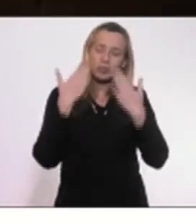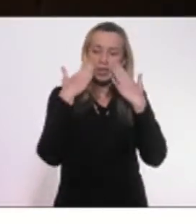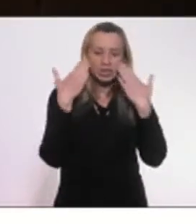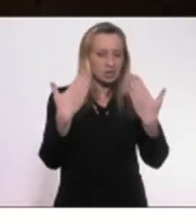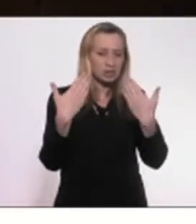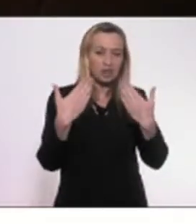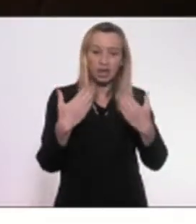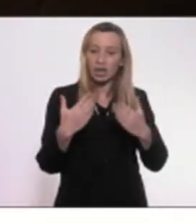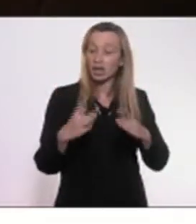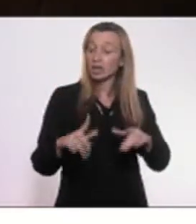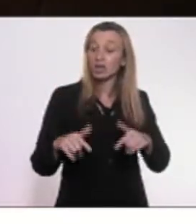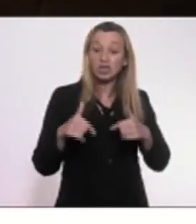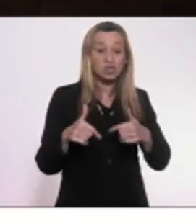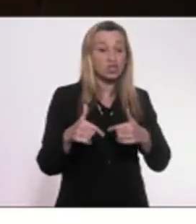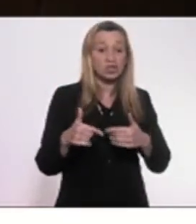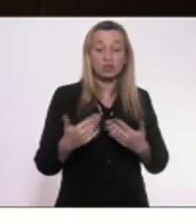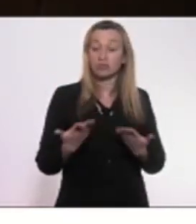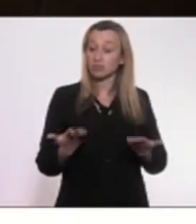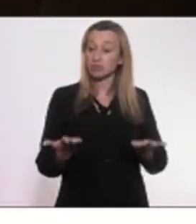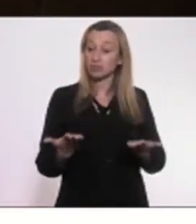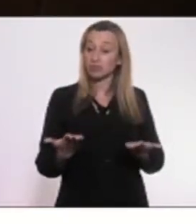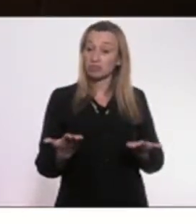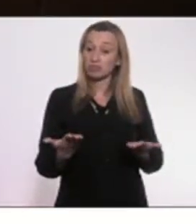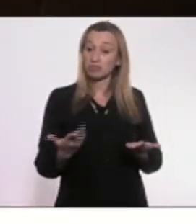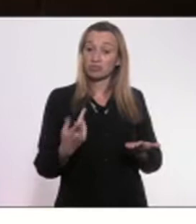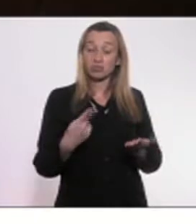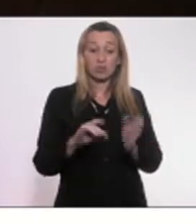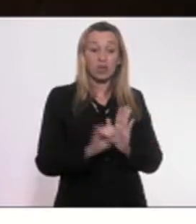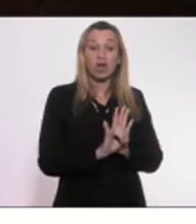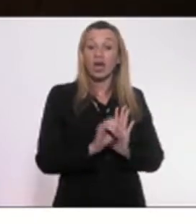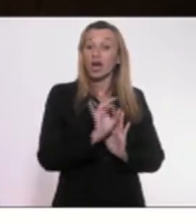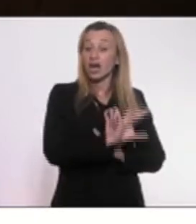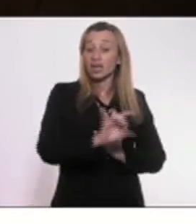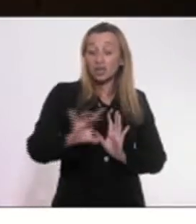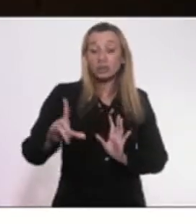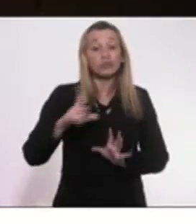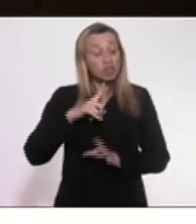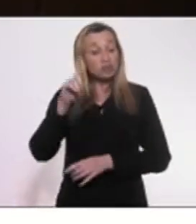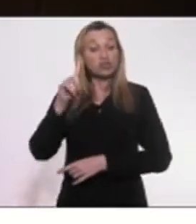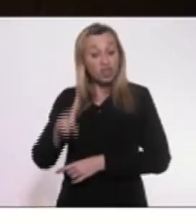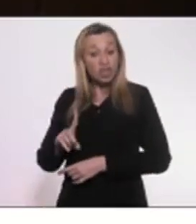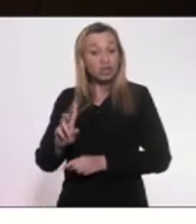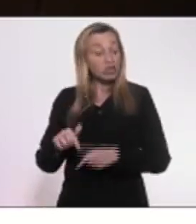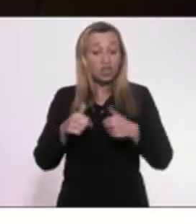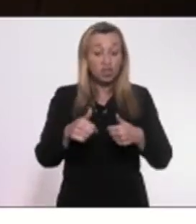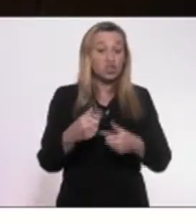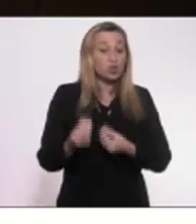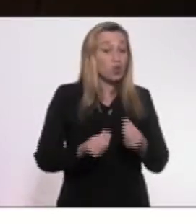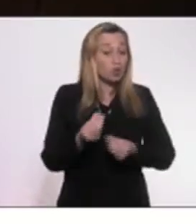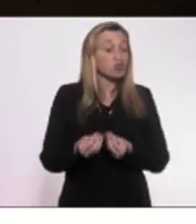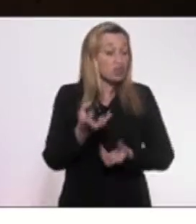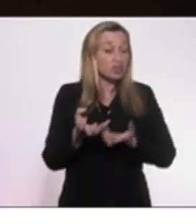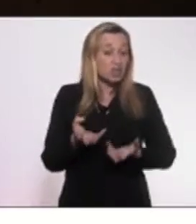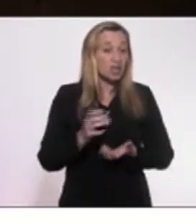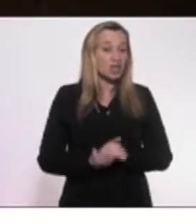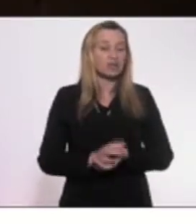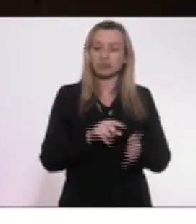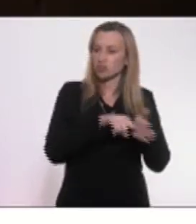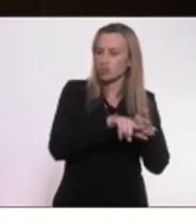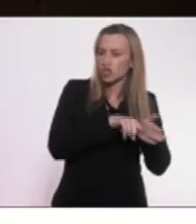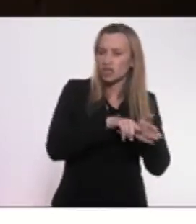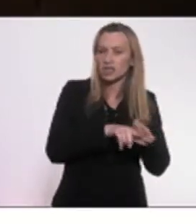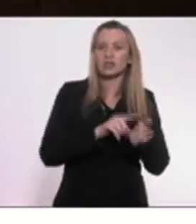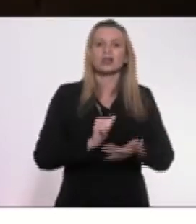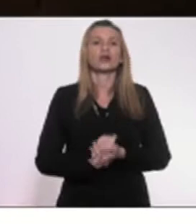apresentar e atuar como bem queira. Cada parlamentar aqui, ele tem o direito de atuar como quiser, seja no papel de